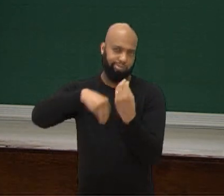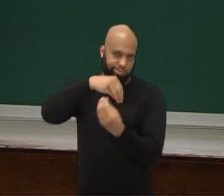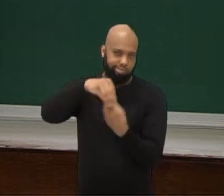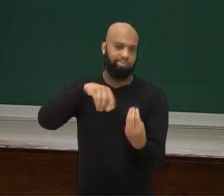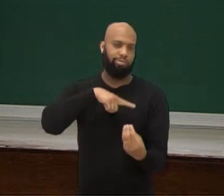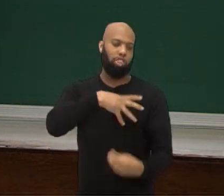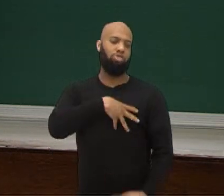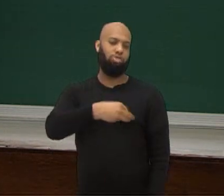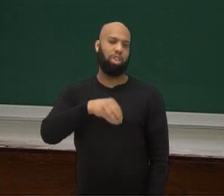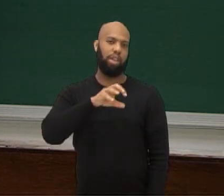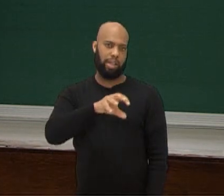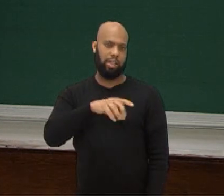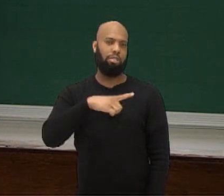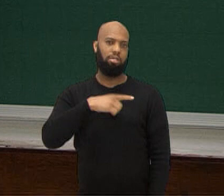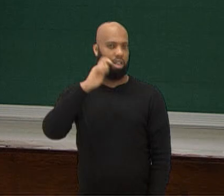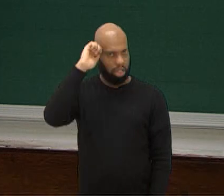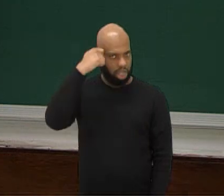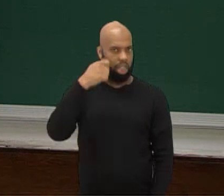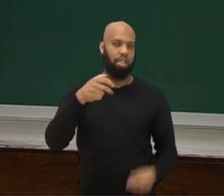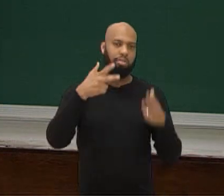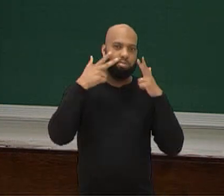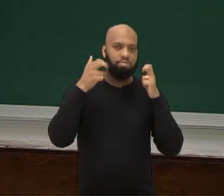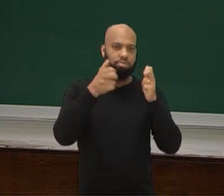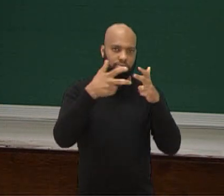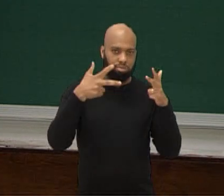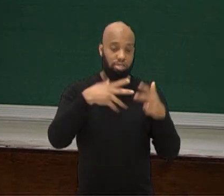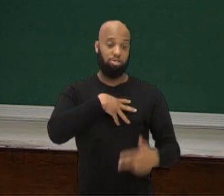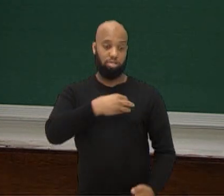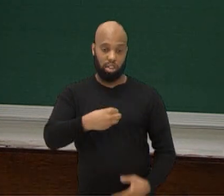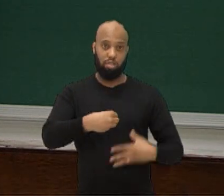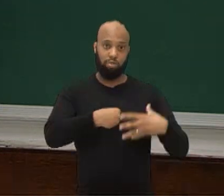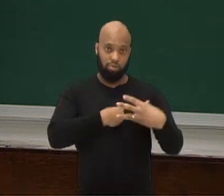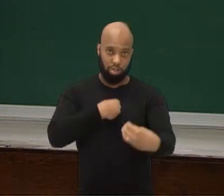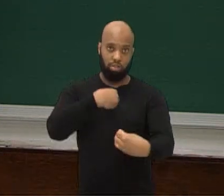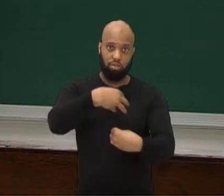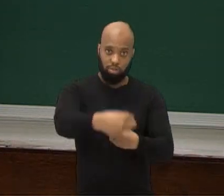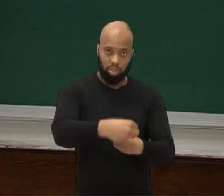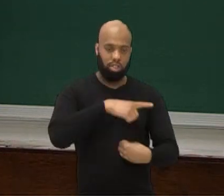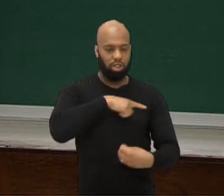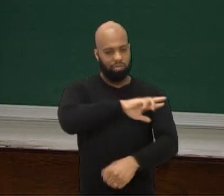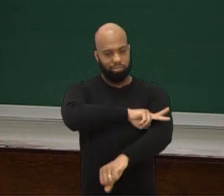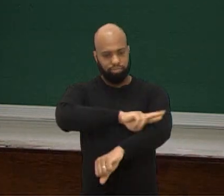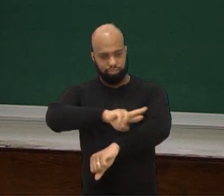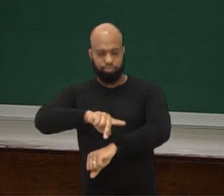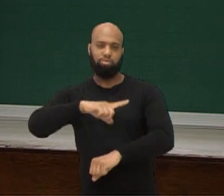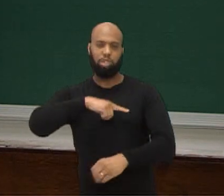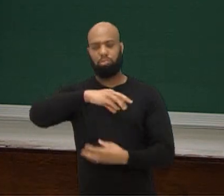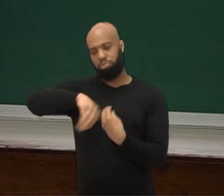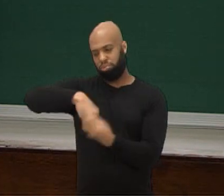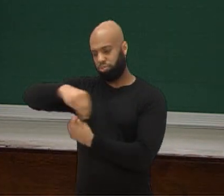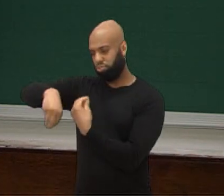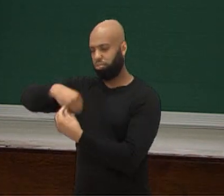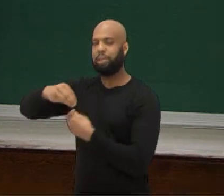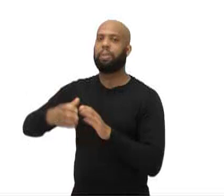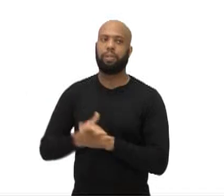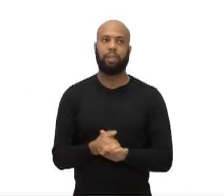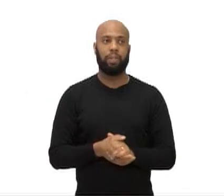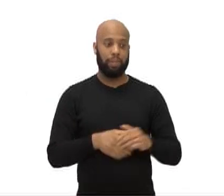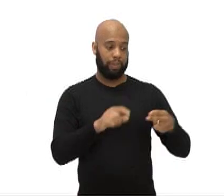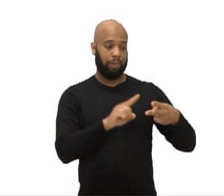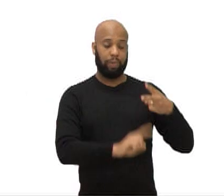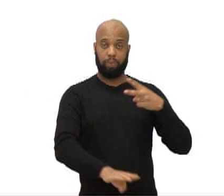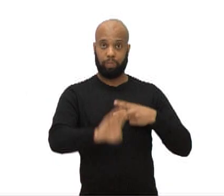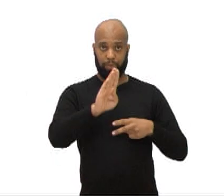índios, negros, enfim, esses filhos de etnias que se miscigenaram.